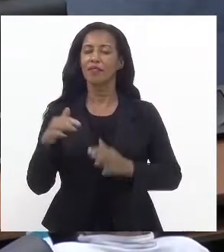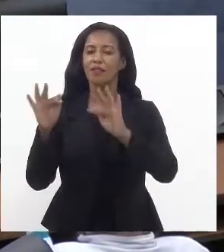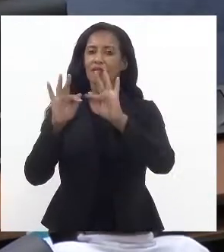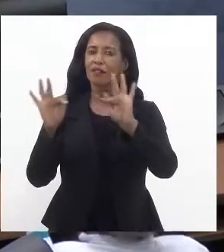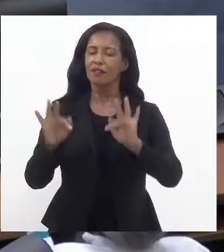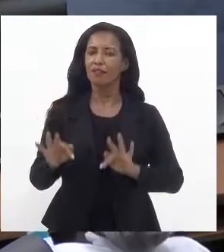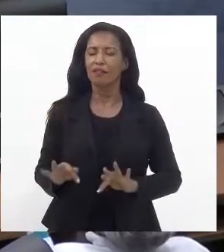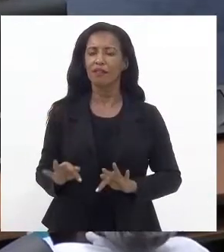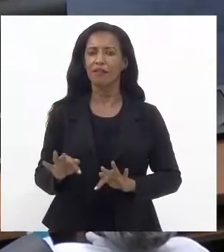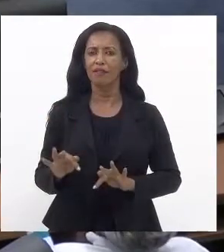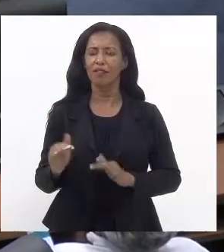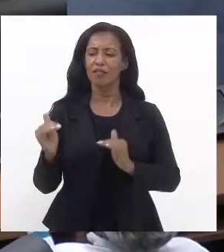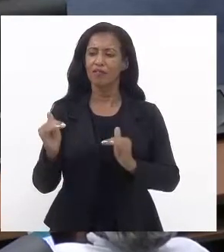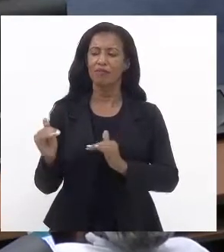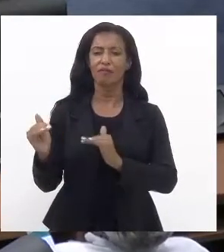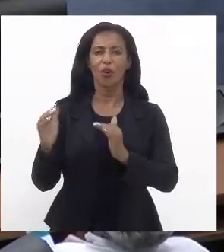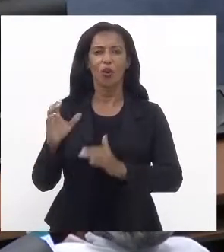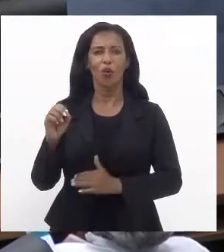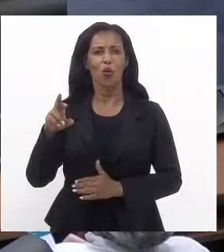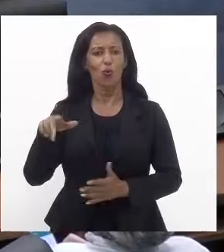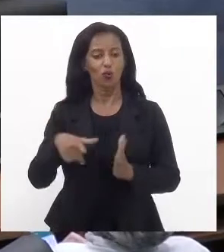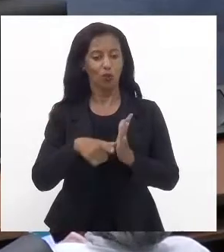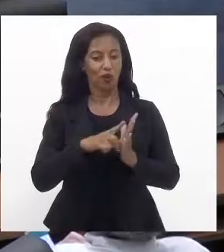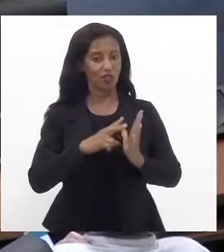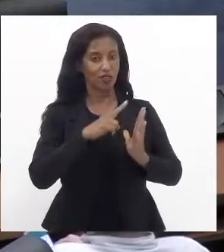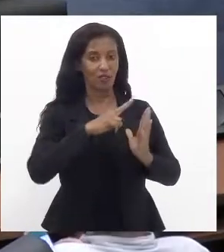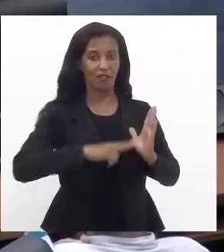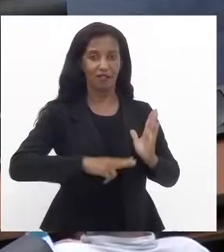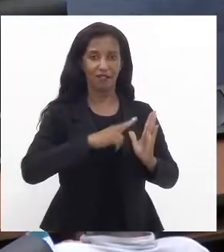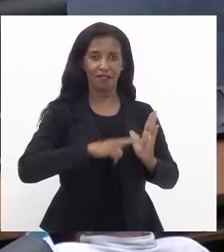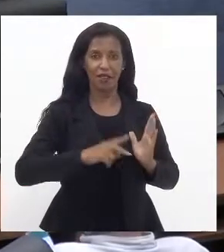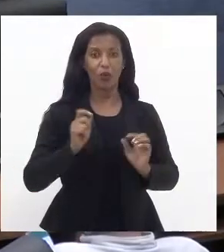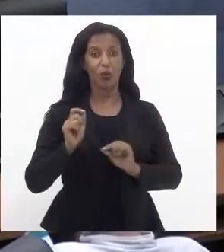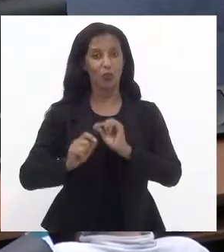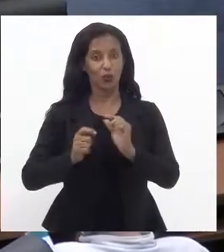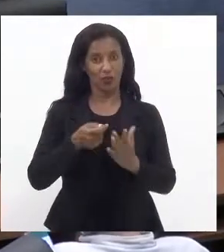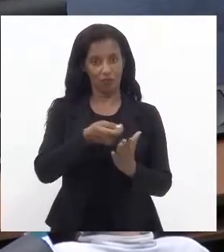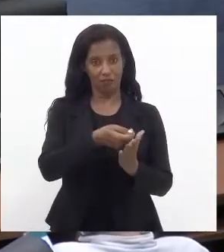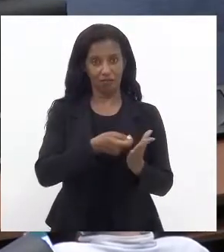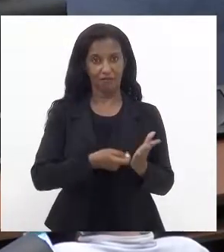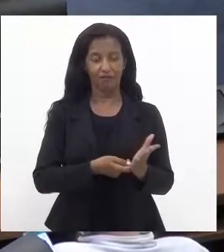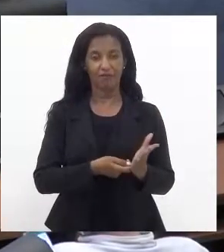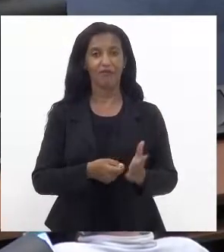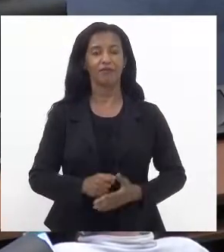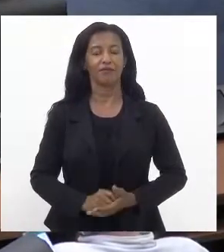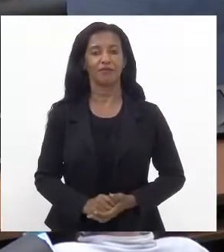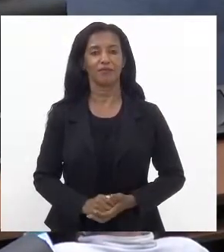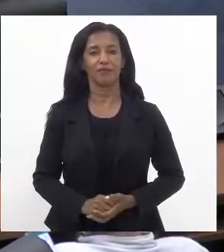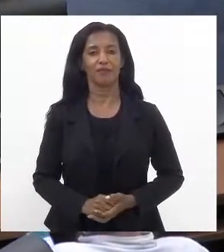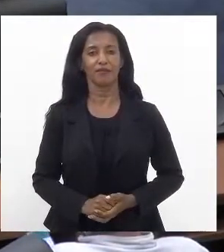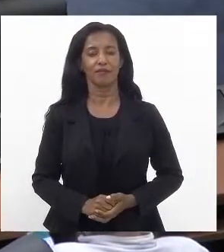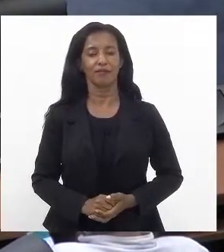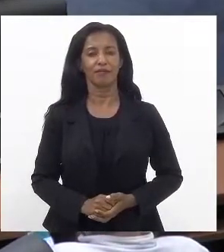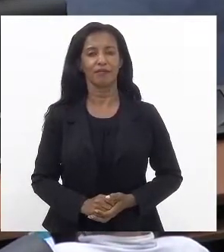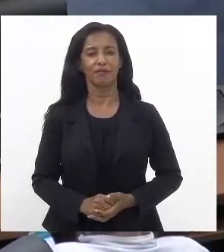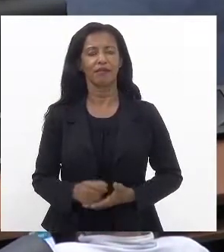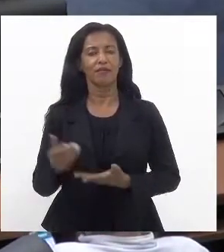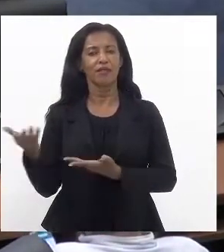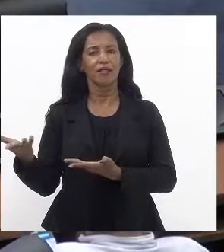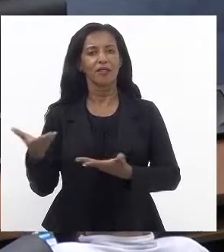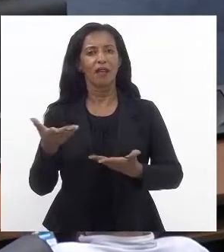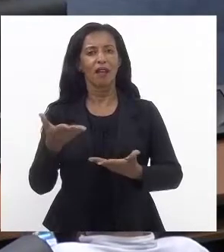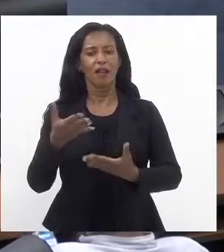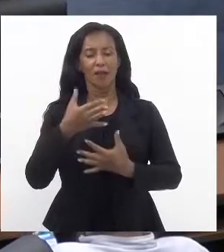senhor cônsul, antes de começar aqui a leitura, né, do que escrevemos, né, de lhe conceder